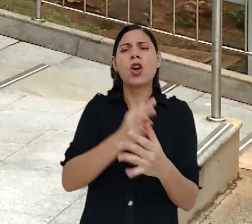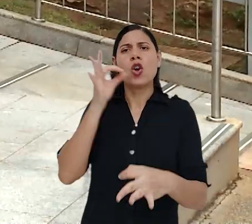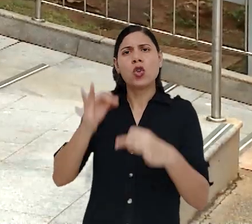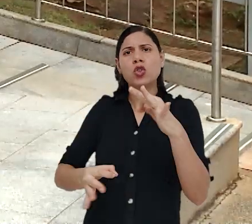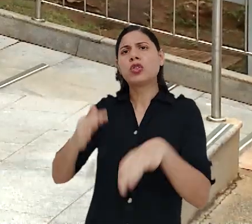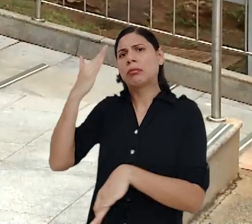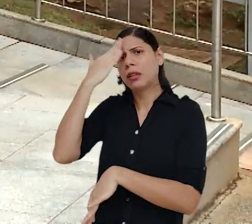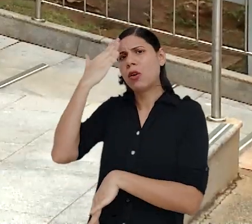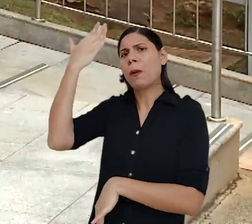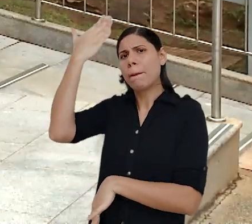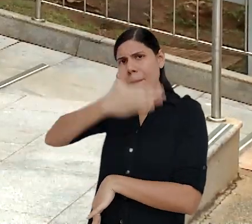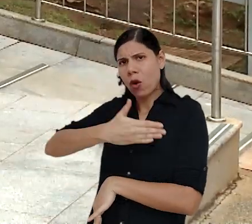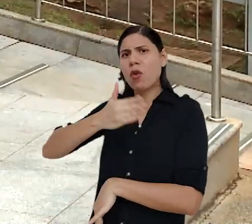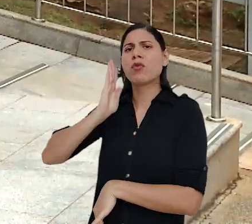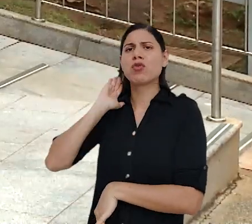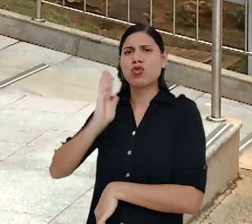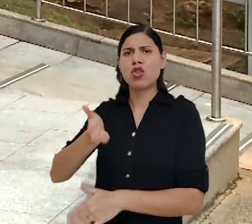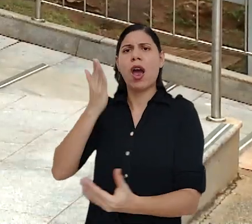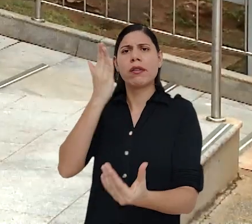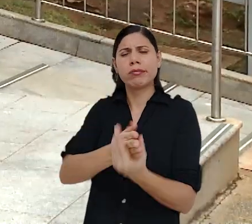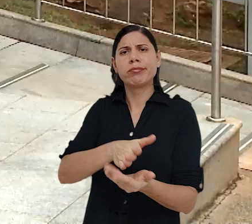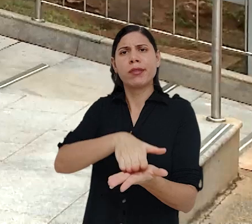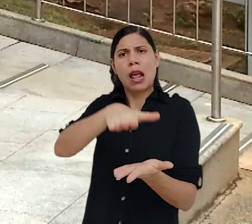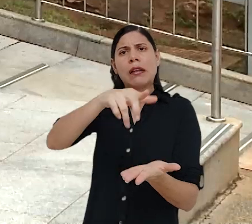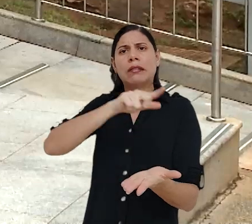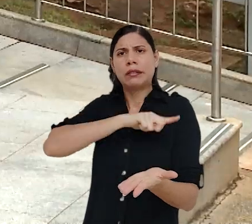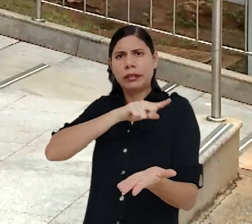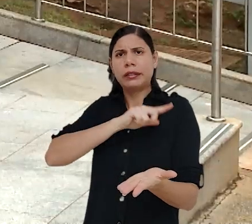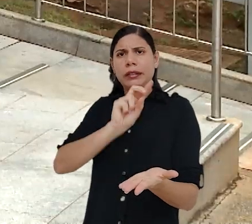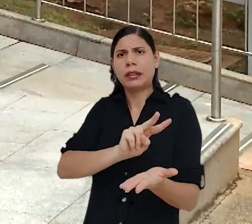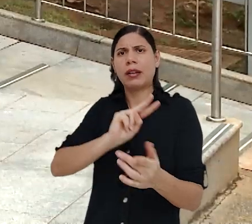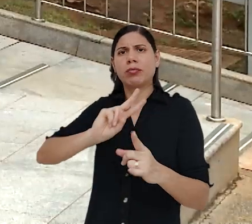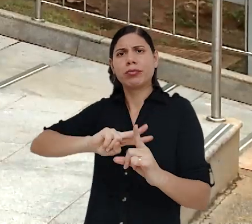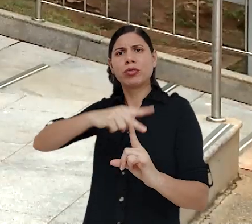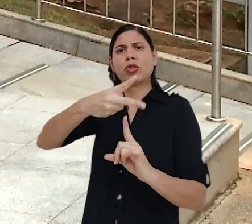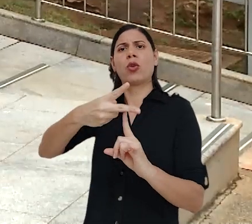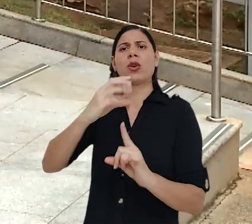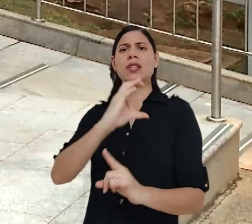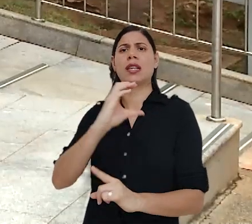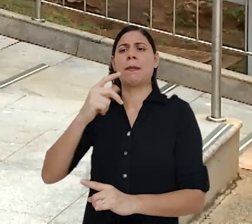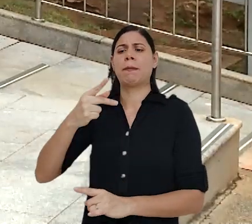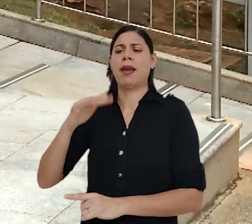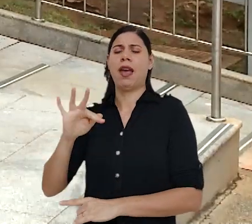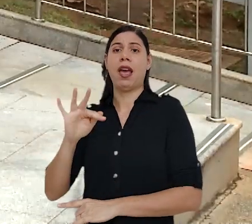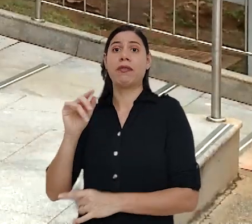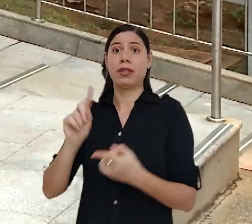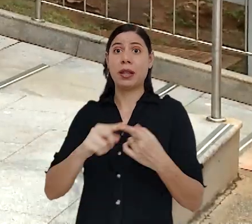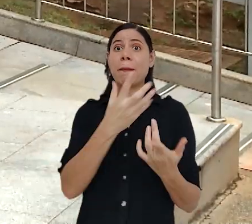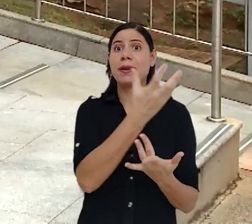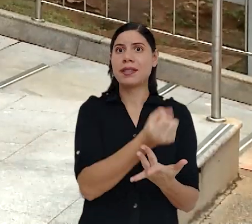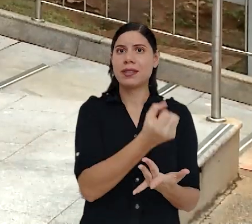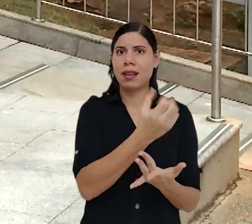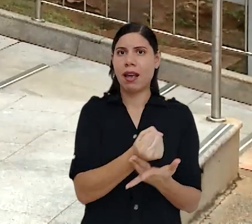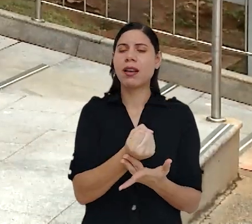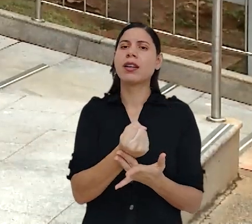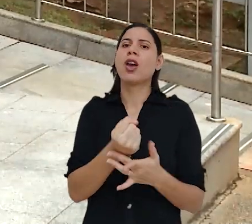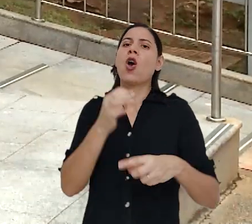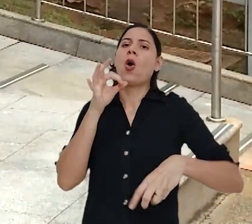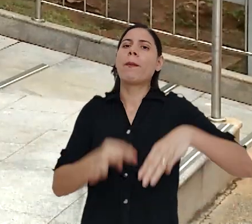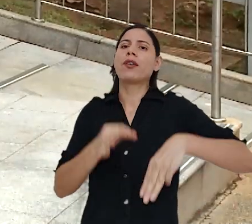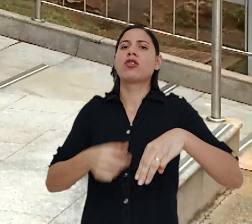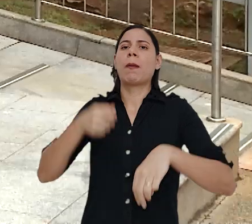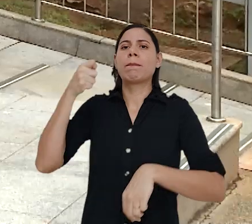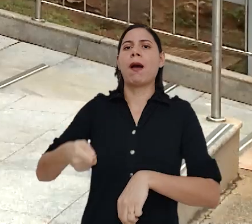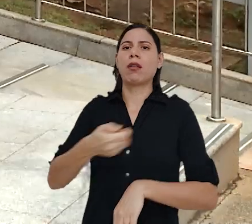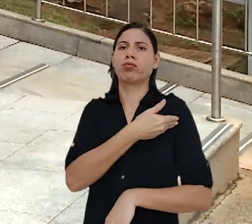que ficaram provados no processo a duplicidade indevida do CPF e o saque. O magistrado condenou a União a pagar